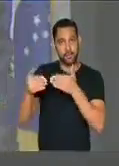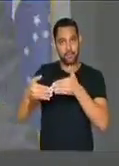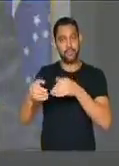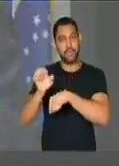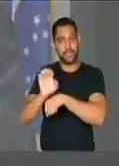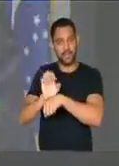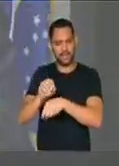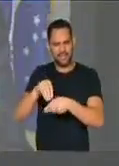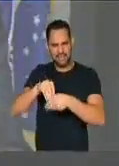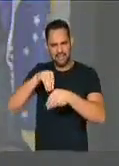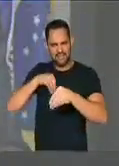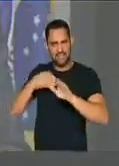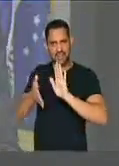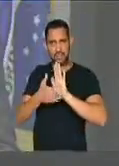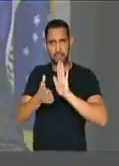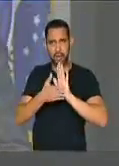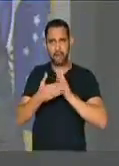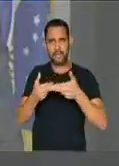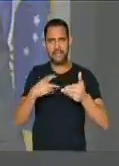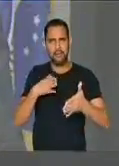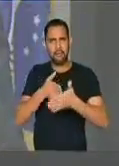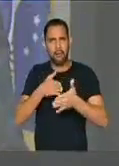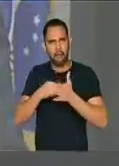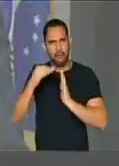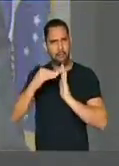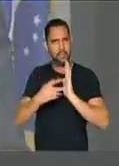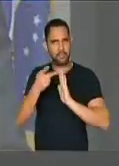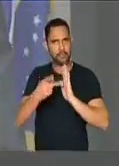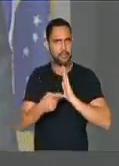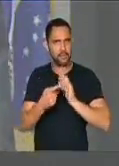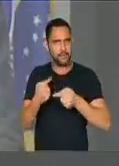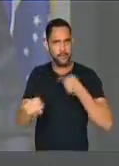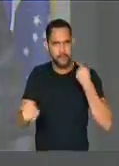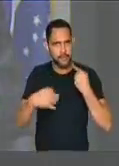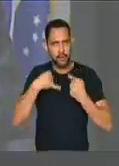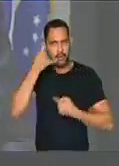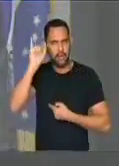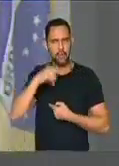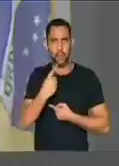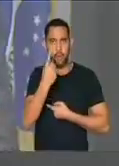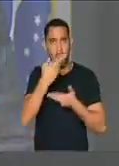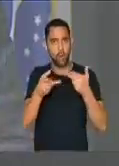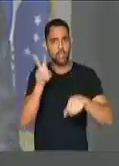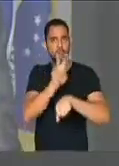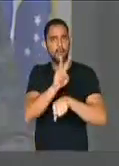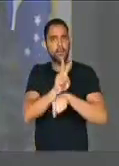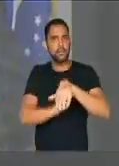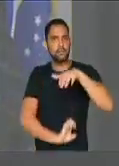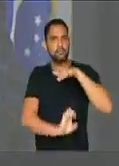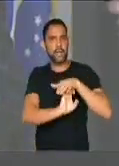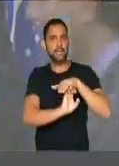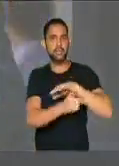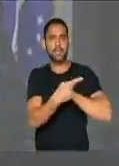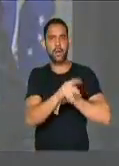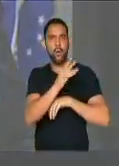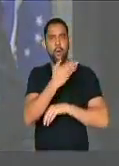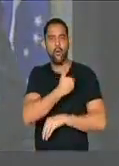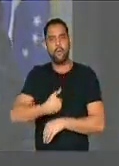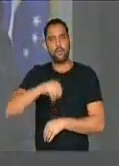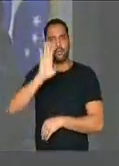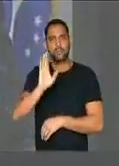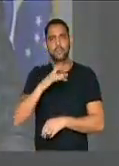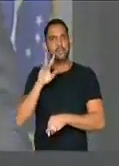Esse pedido de retirada de pauta e a tentativa de barrar a medida provisória só tem um intuito: proteger as empresas e não o Estado